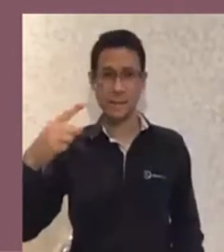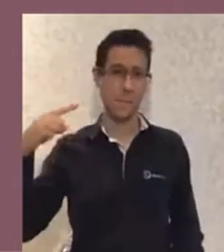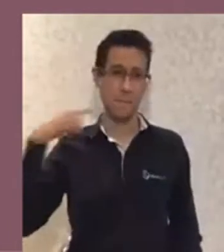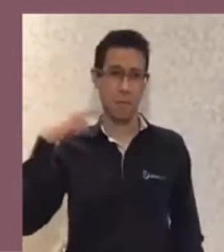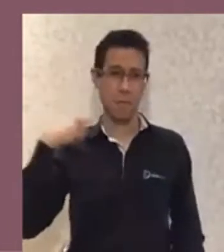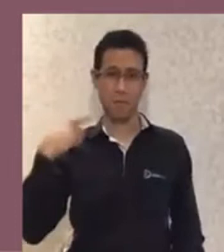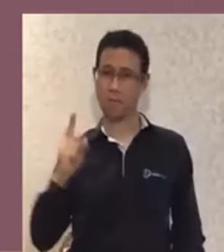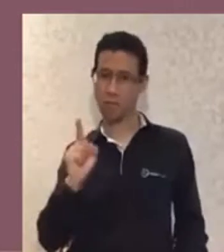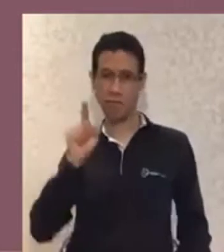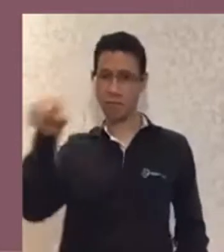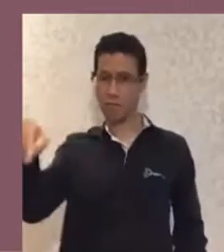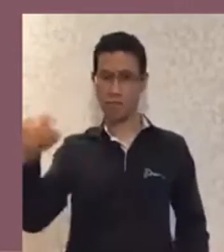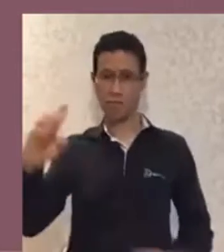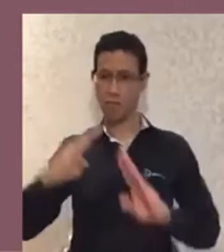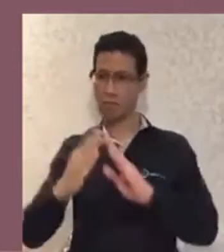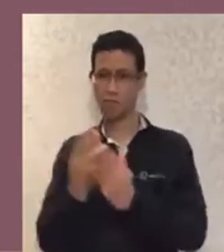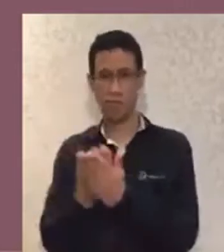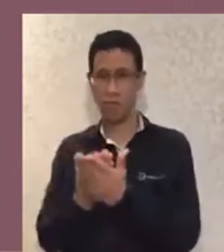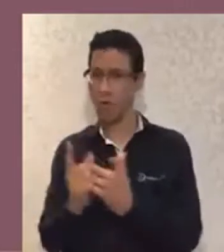que a professora